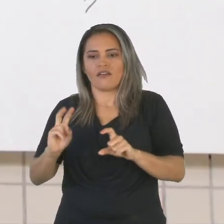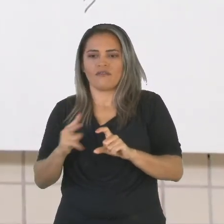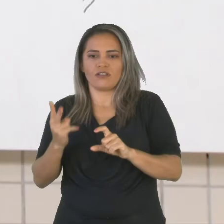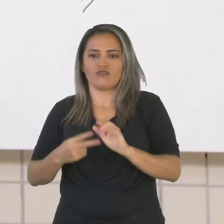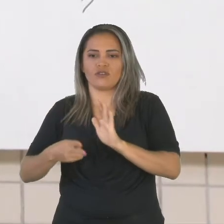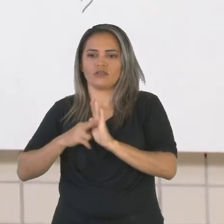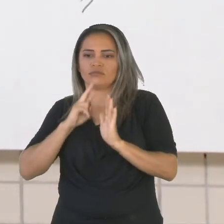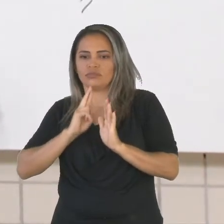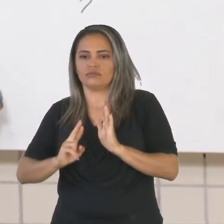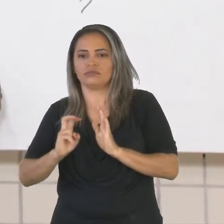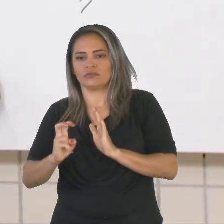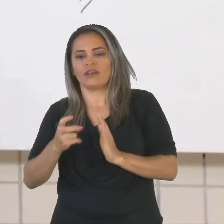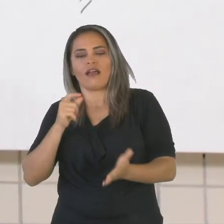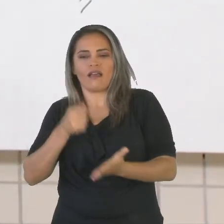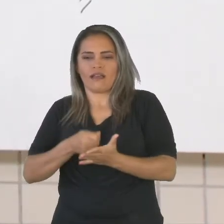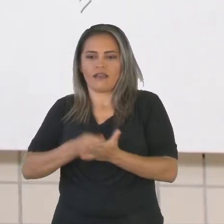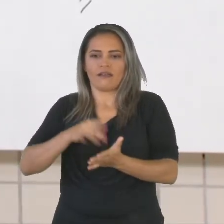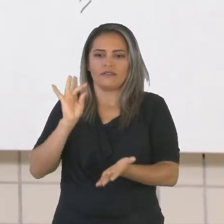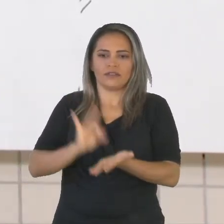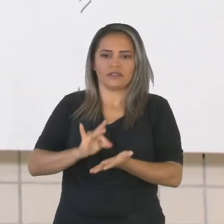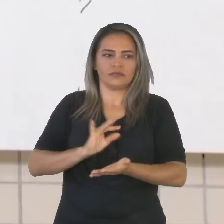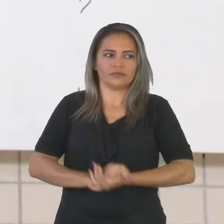faz ele ser verdade.